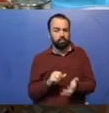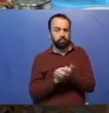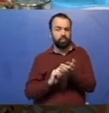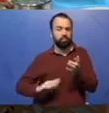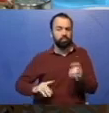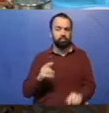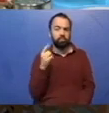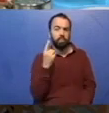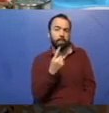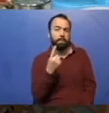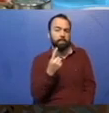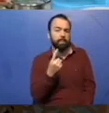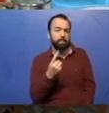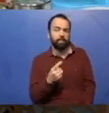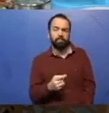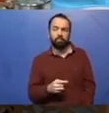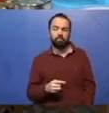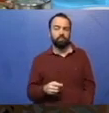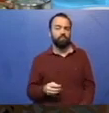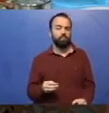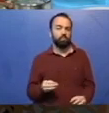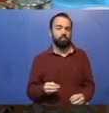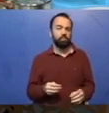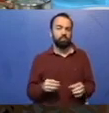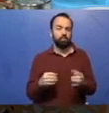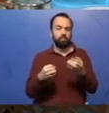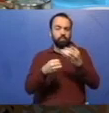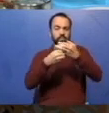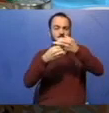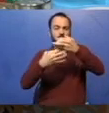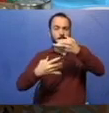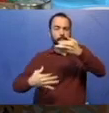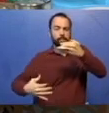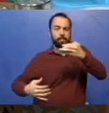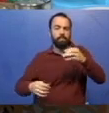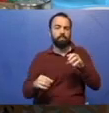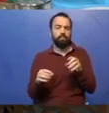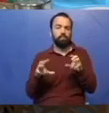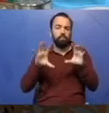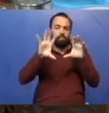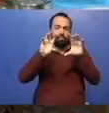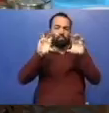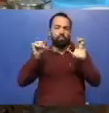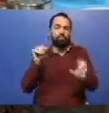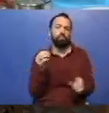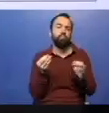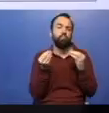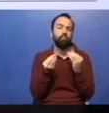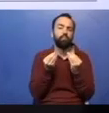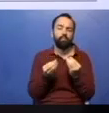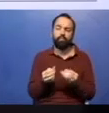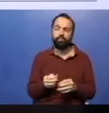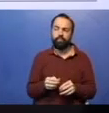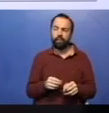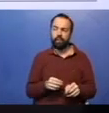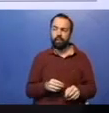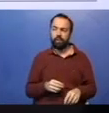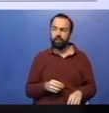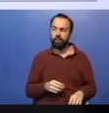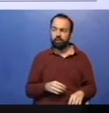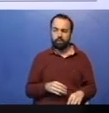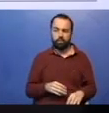Atividade 1. Como as nuvens são classificadas? Lembra aquela primeira parte que eu falei?